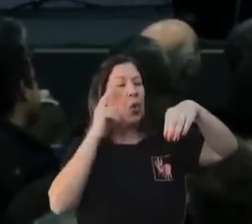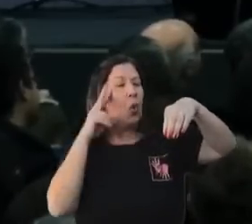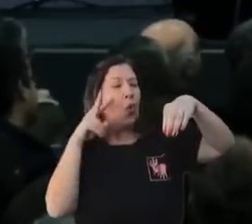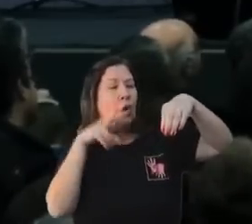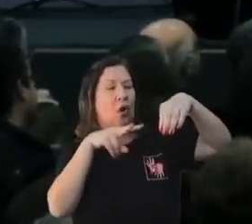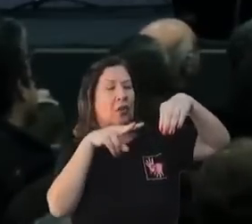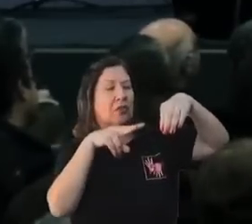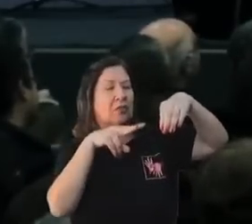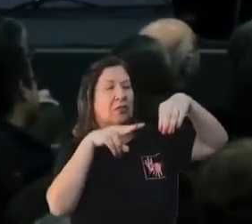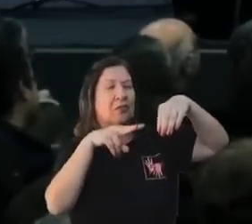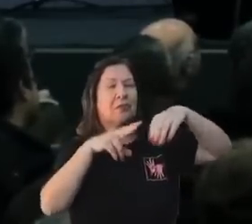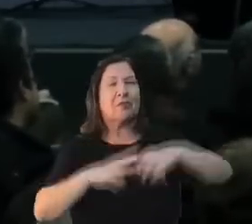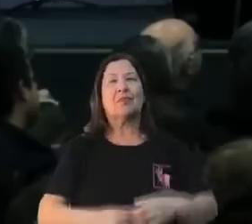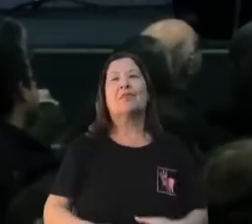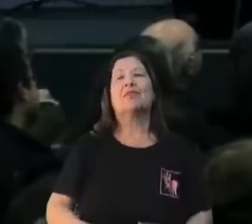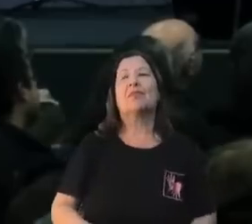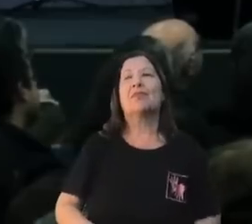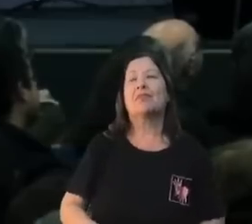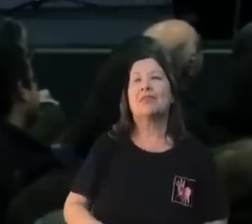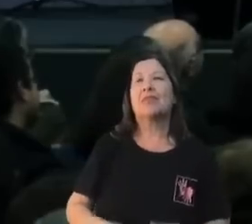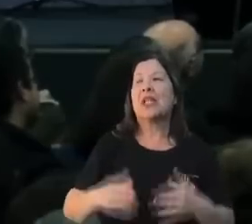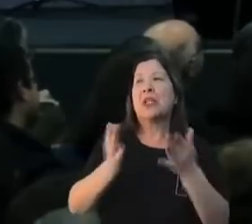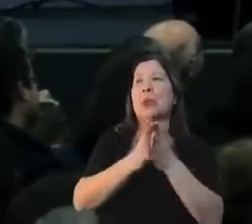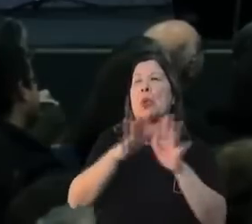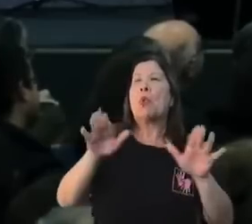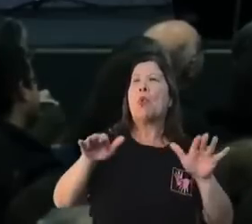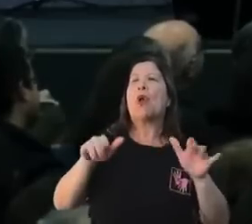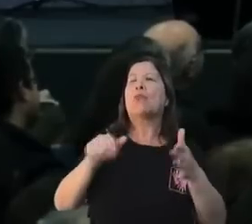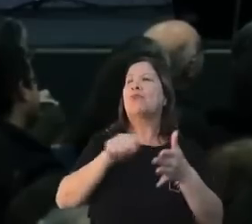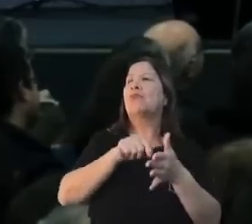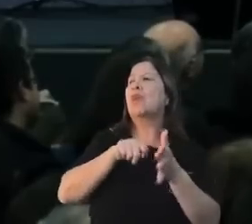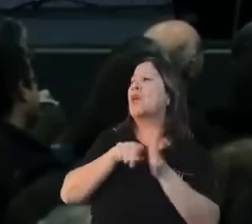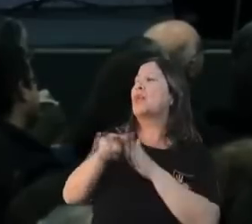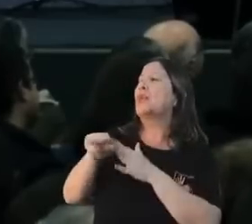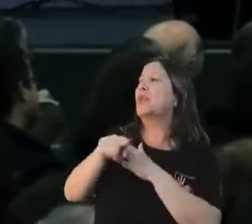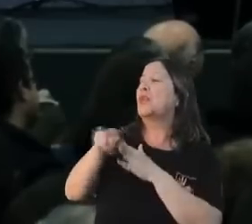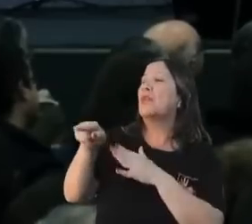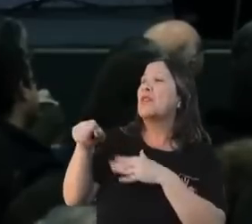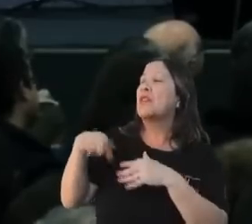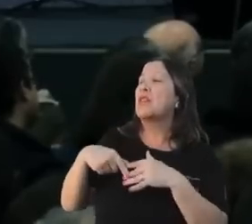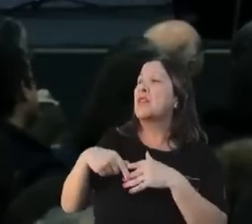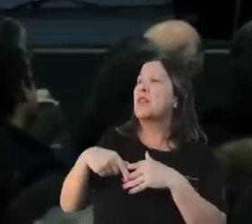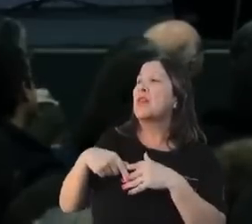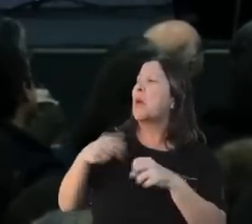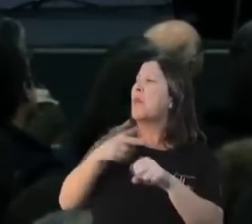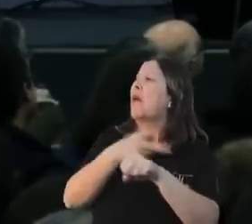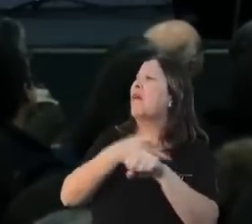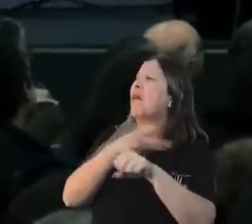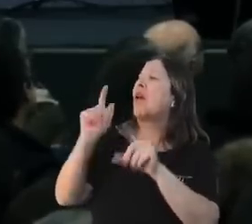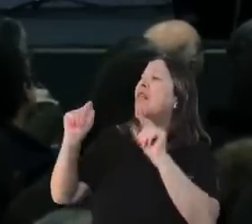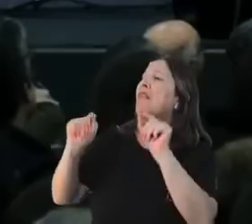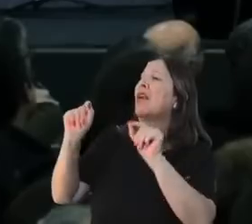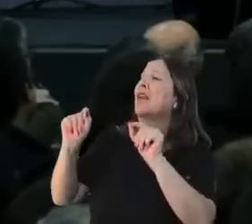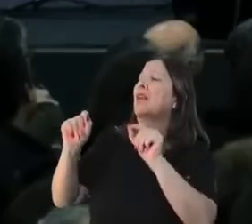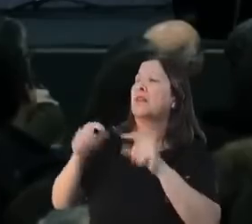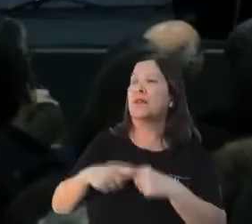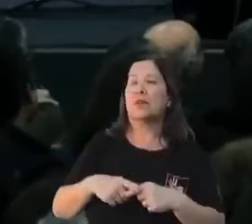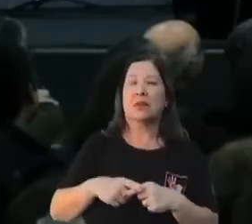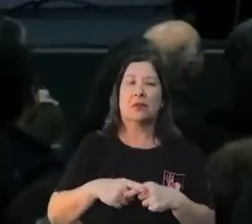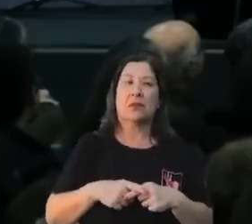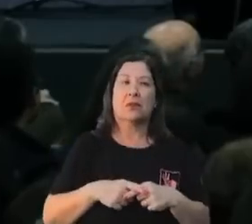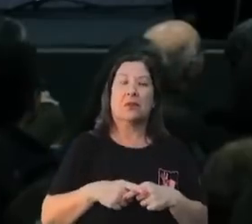saem, um anjo pergunta para elas assim, o que vocês vieram fazer aqui? Procurar entre os mortos aquele que está vivo, ele não está mais aqui não,